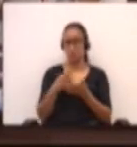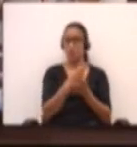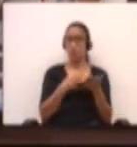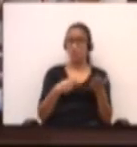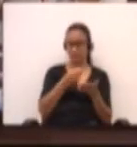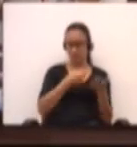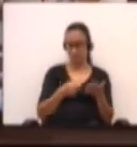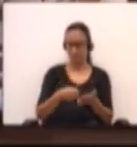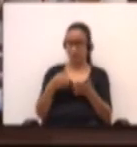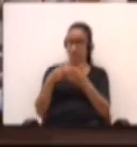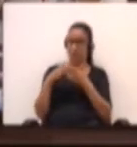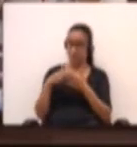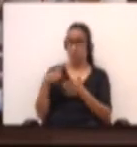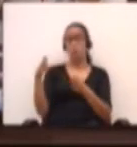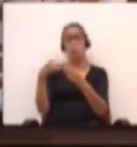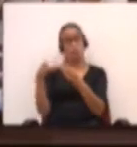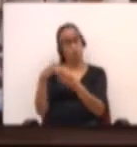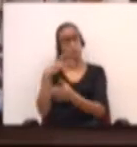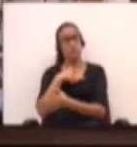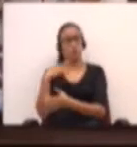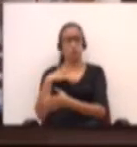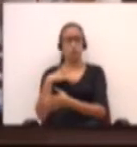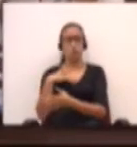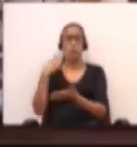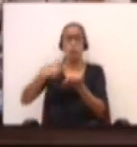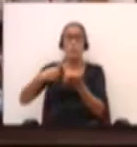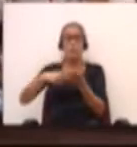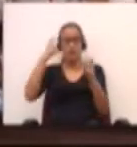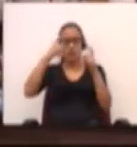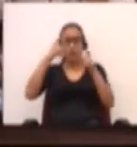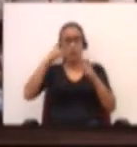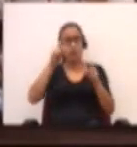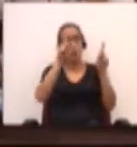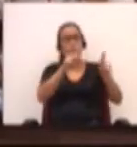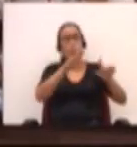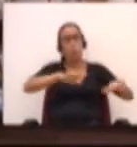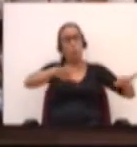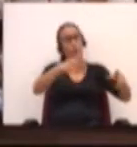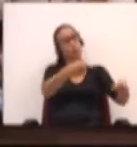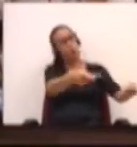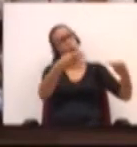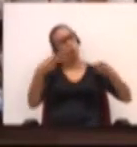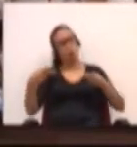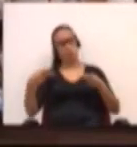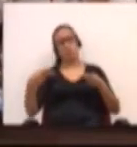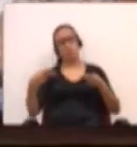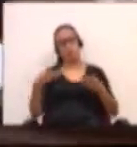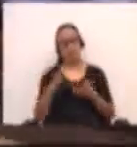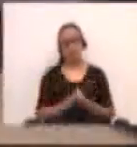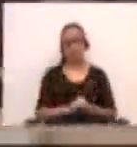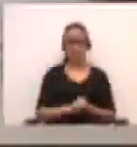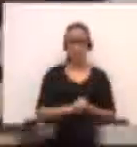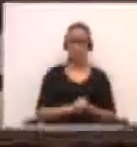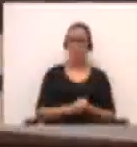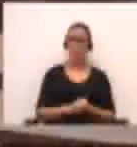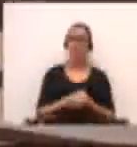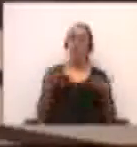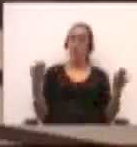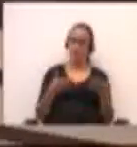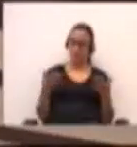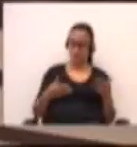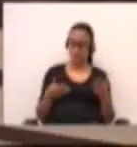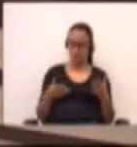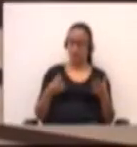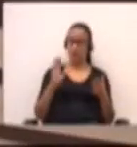fazer uma audiência pública, convidando o povo. Sim, esta presidência deliberará sobre os assuntos do expediente e até